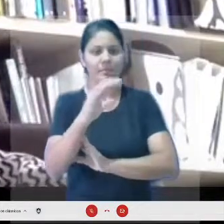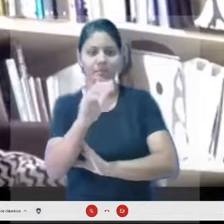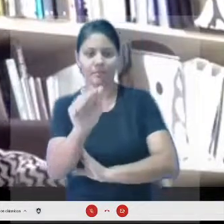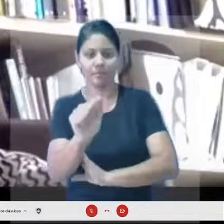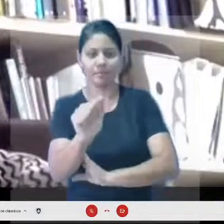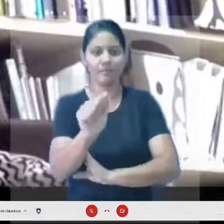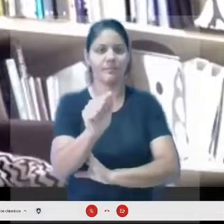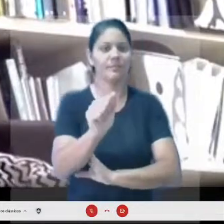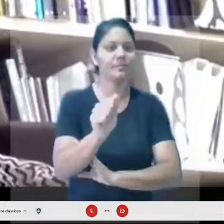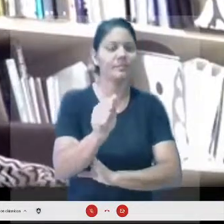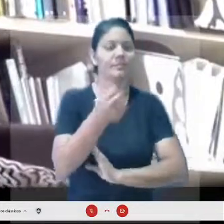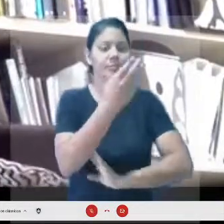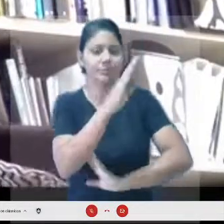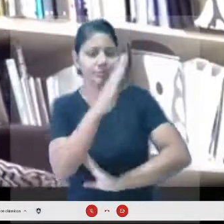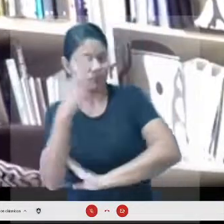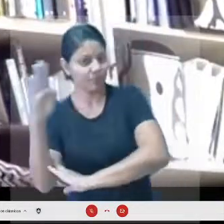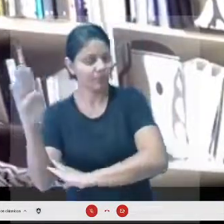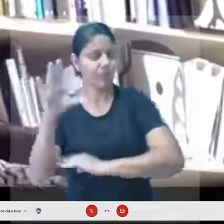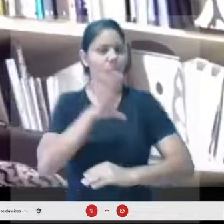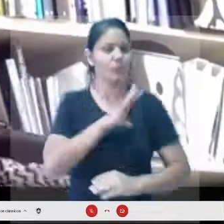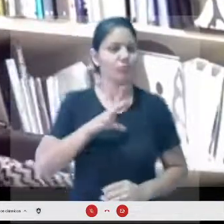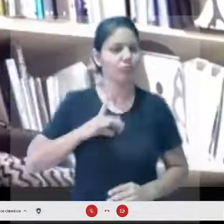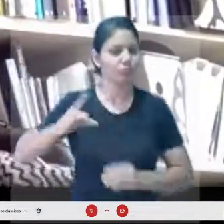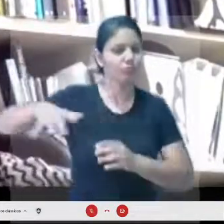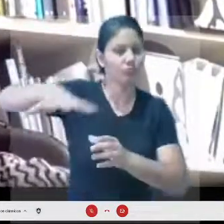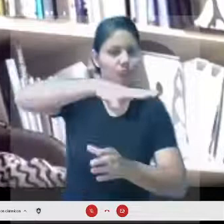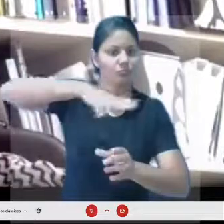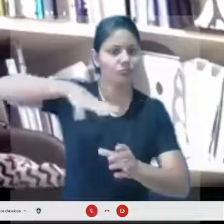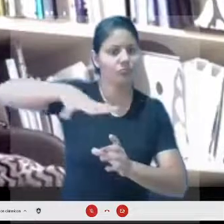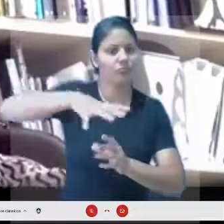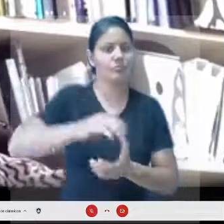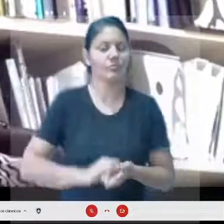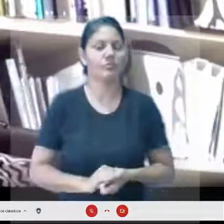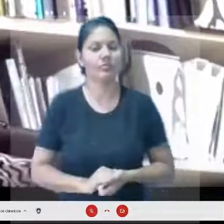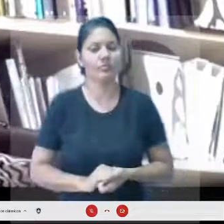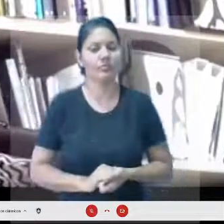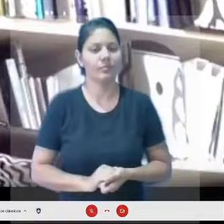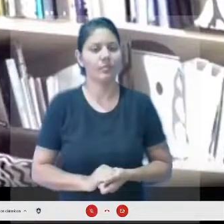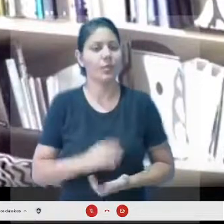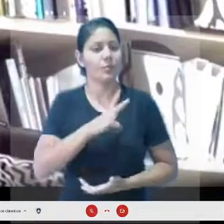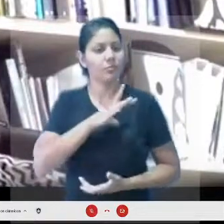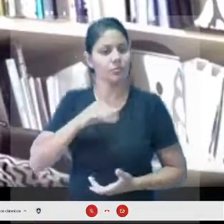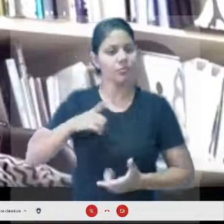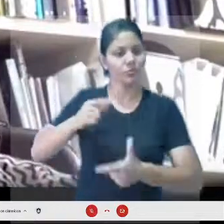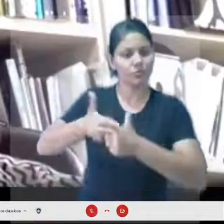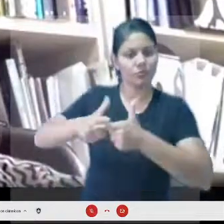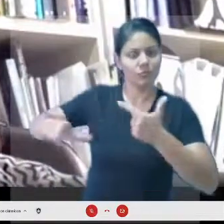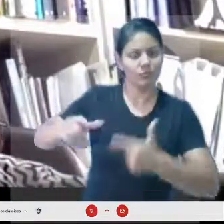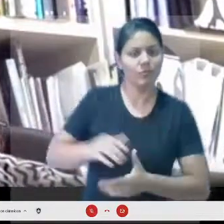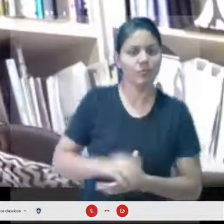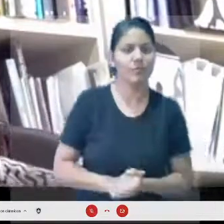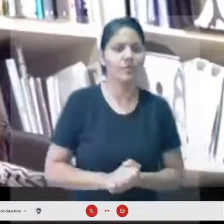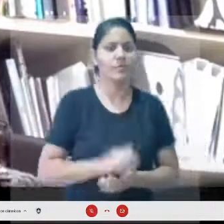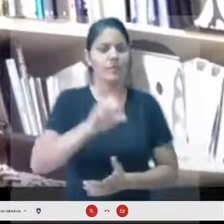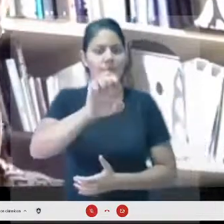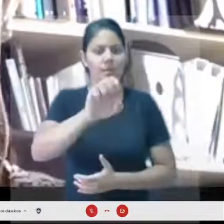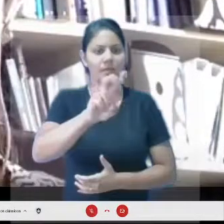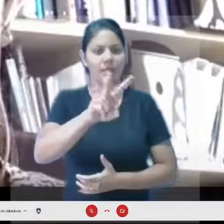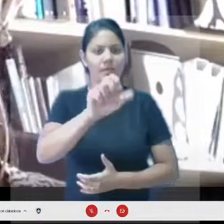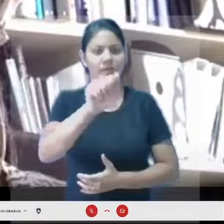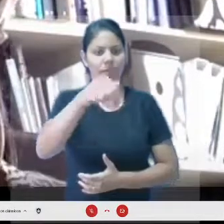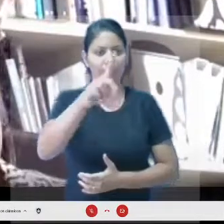da Coordenadoria Geral de Bibliotecas. E eu divido essa coordenadoria com a Evandra Campos Castro.